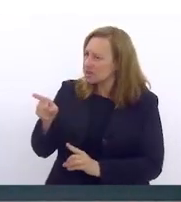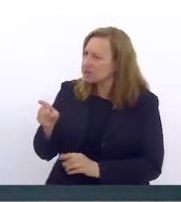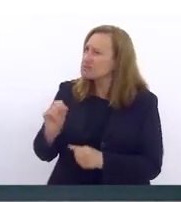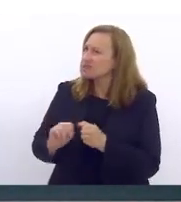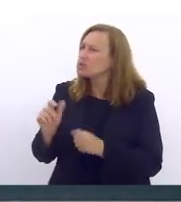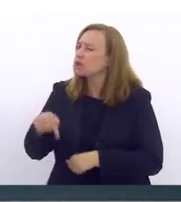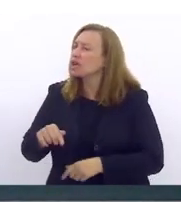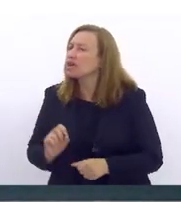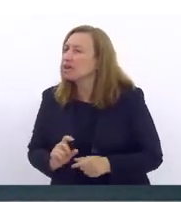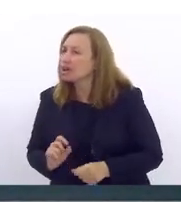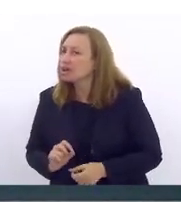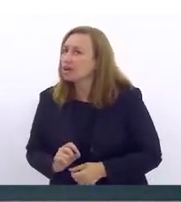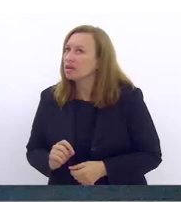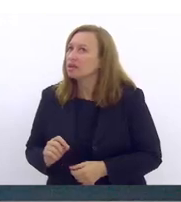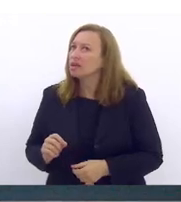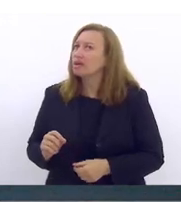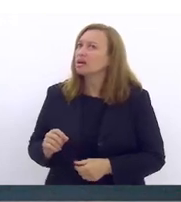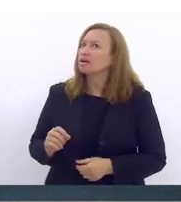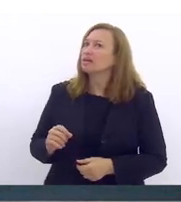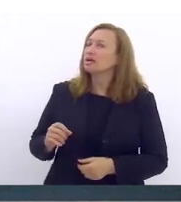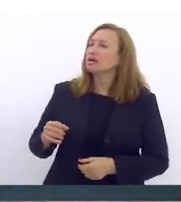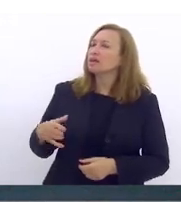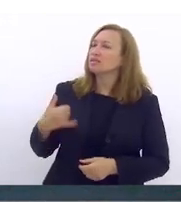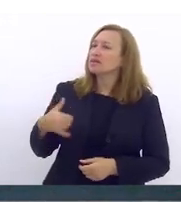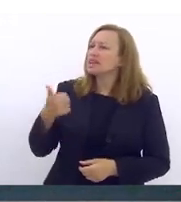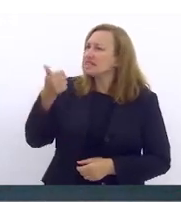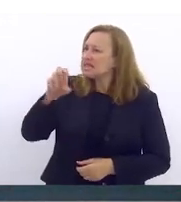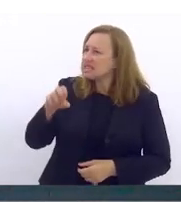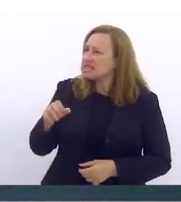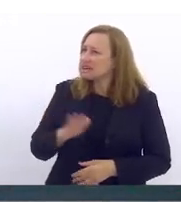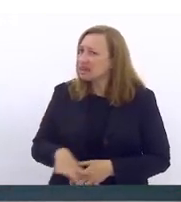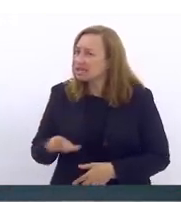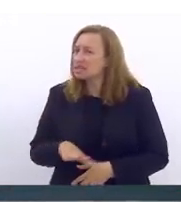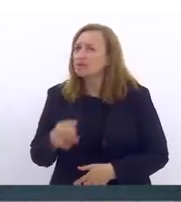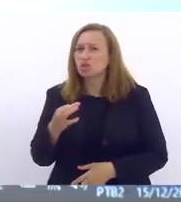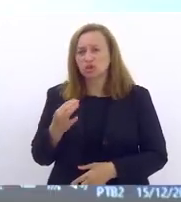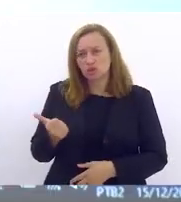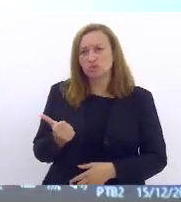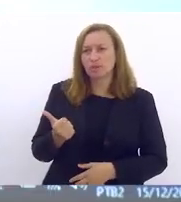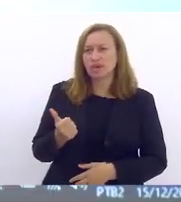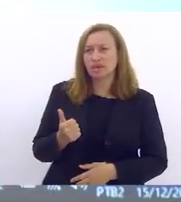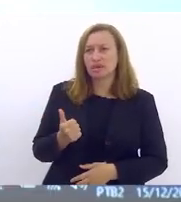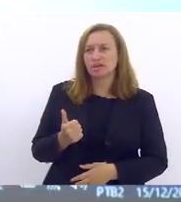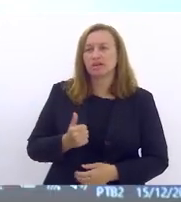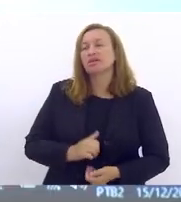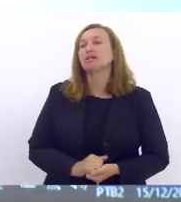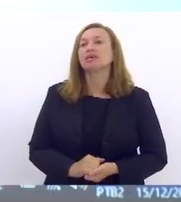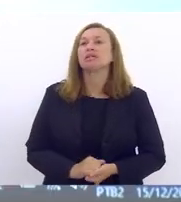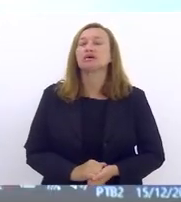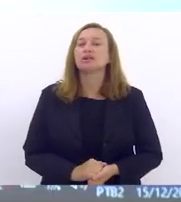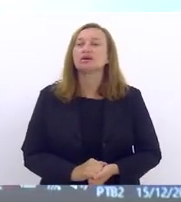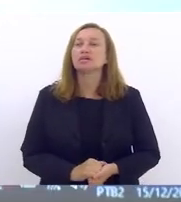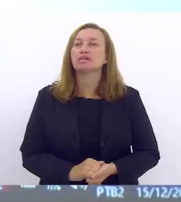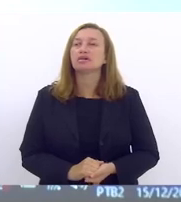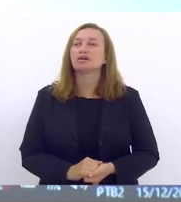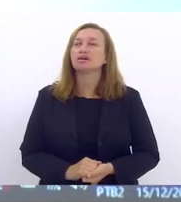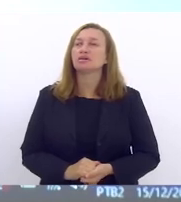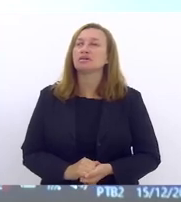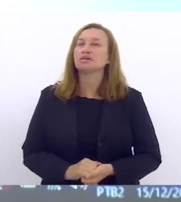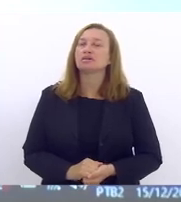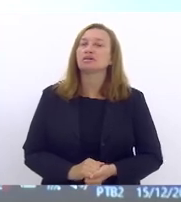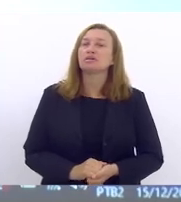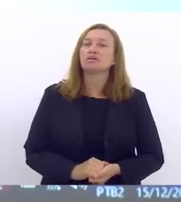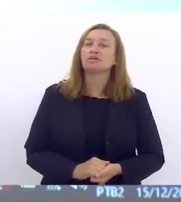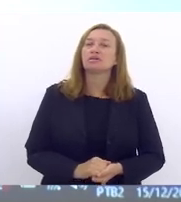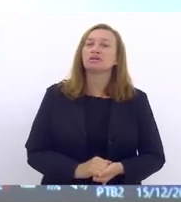aqui ainda? Aniversário de 15 anos da criança. Entendeu? Mas está tudo bem. E 61 puérperas novas. E aí está o pulo